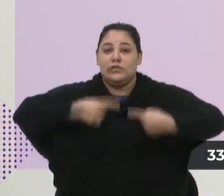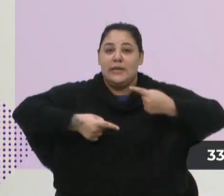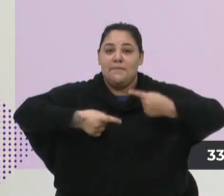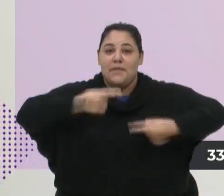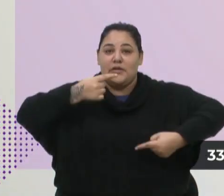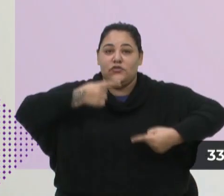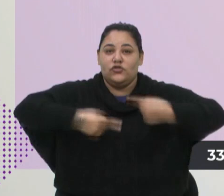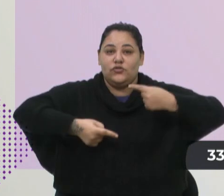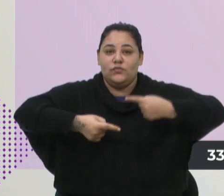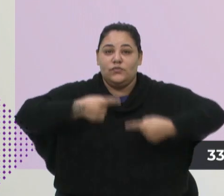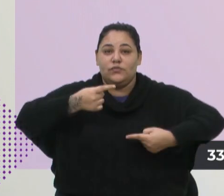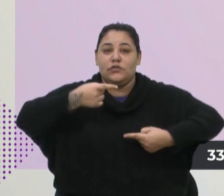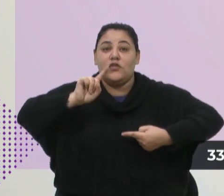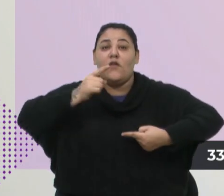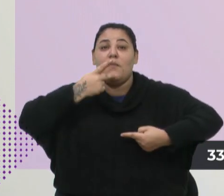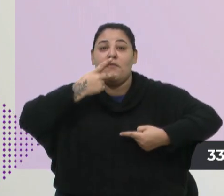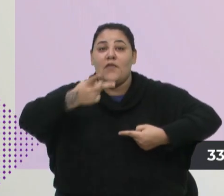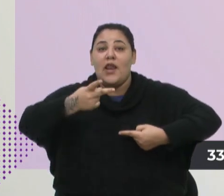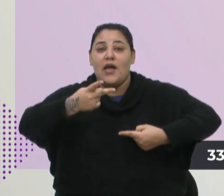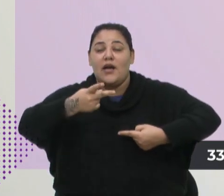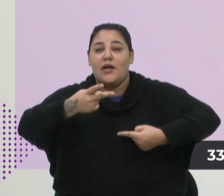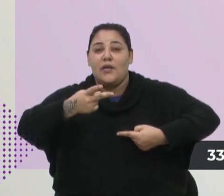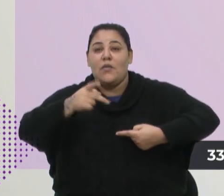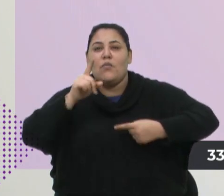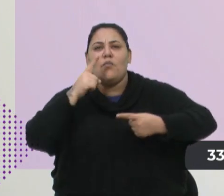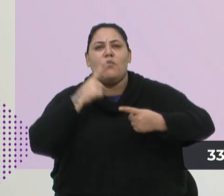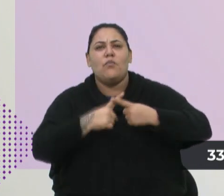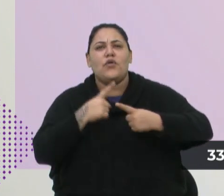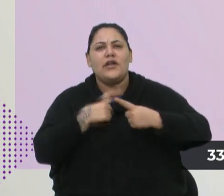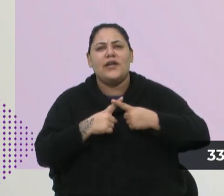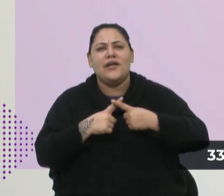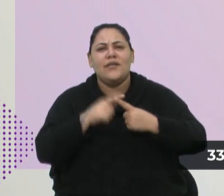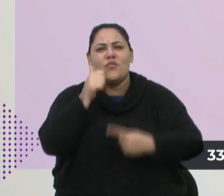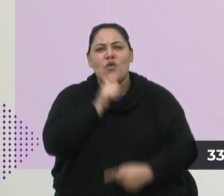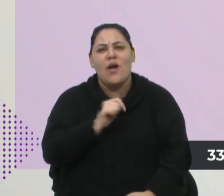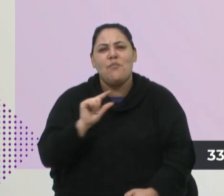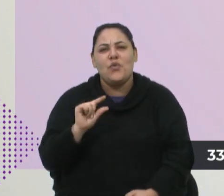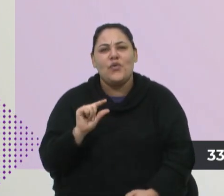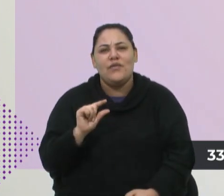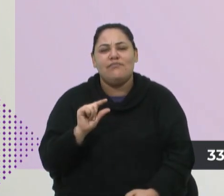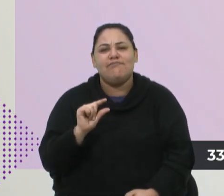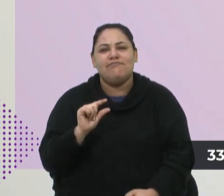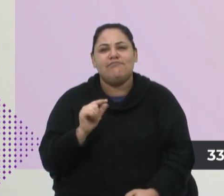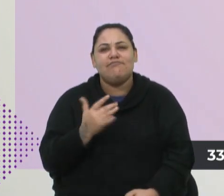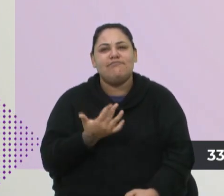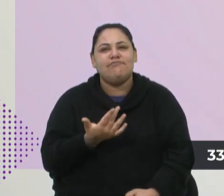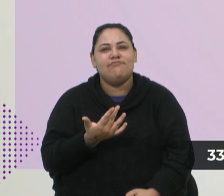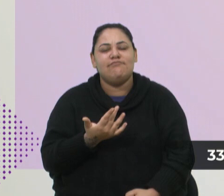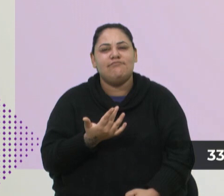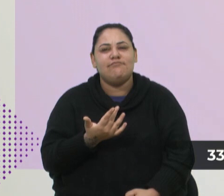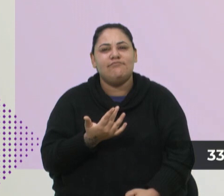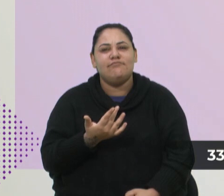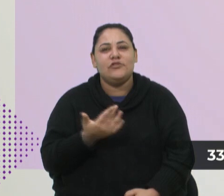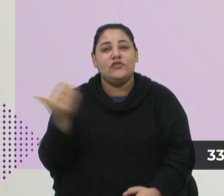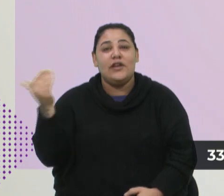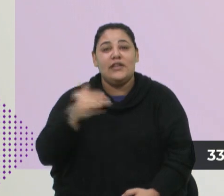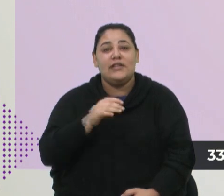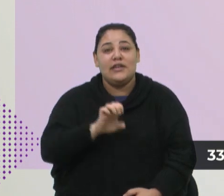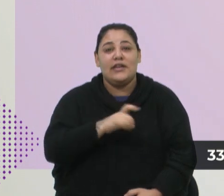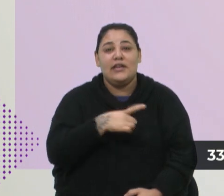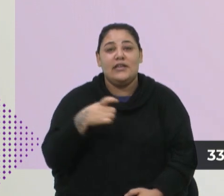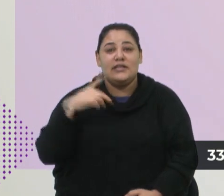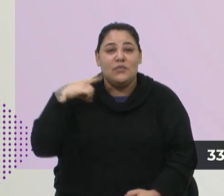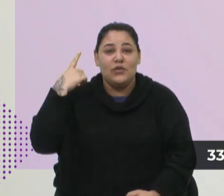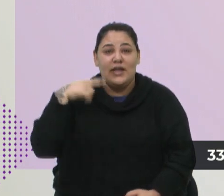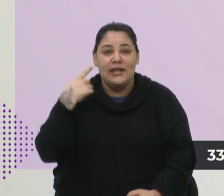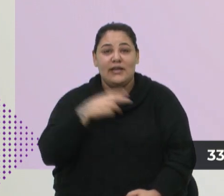gente vai falar... Por que somos poucas, né? Nós vamos trazer a ex-deputada estadual Marisa Fórmulo,